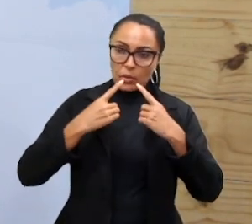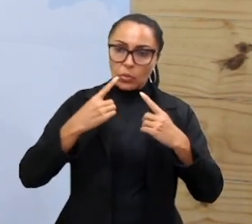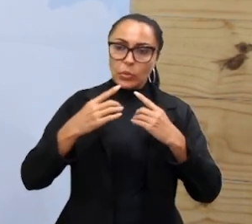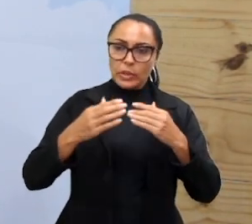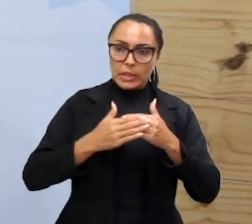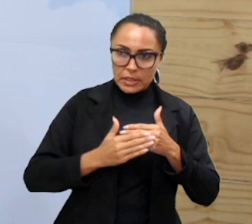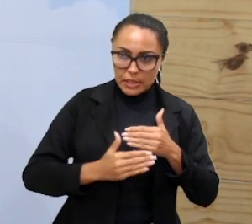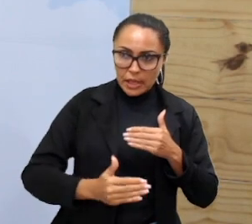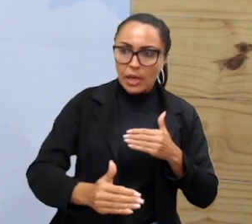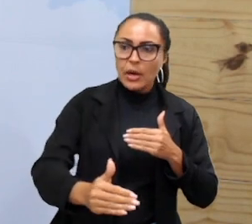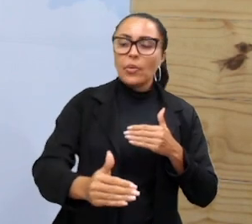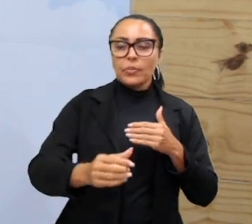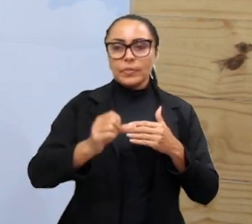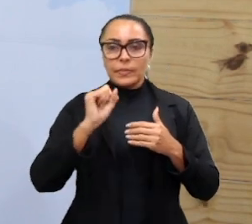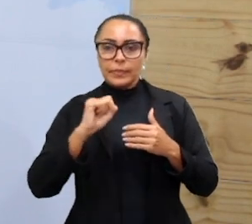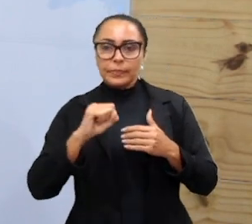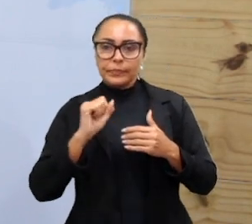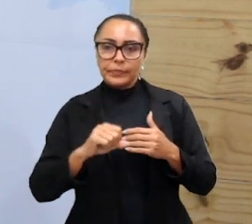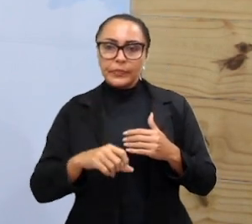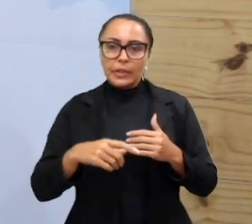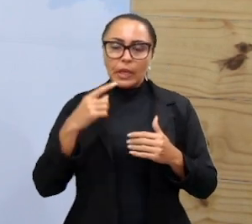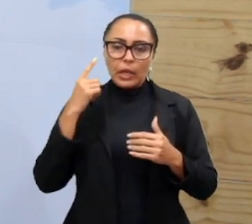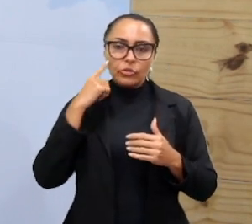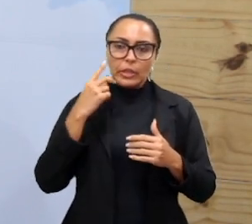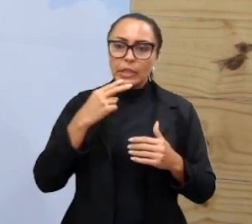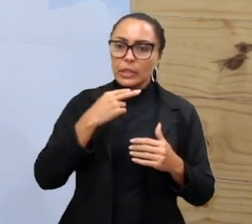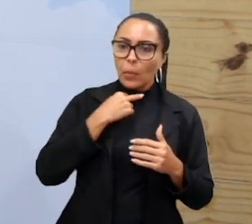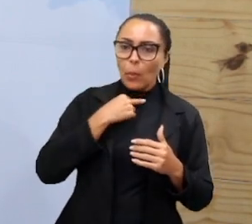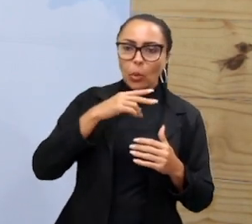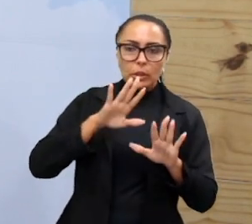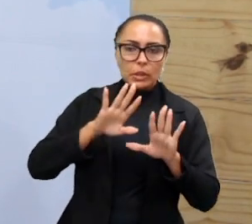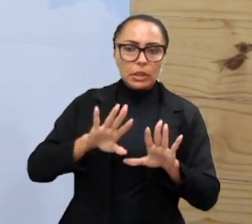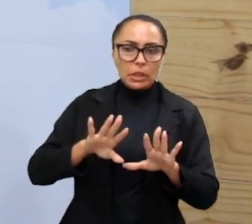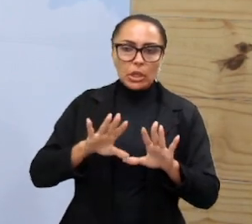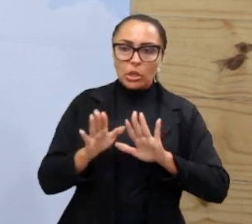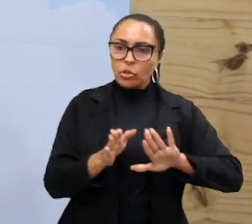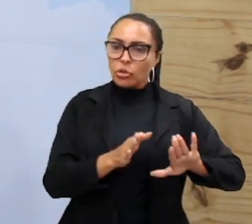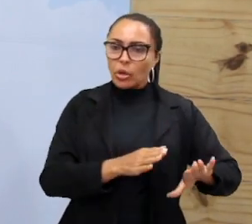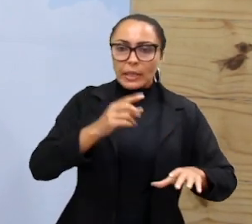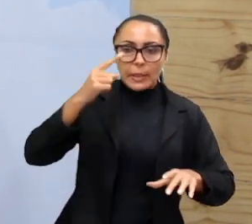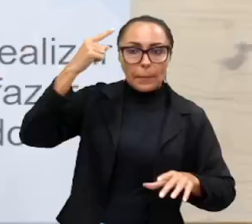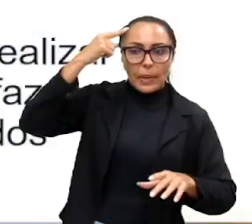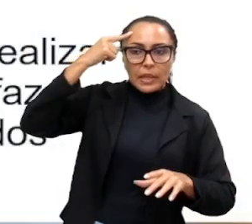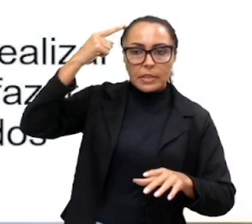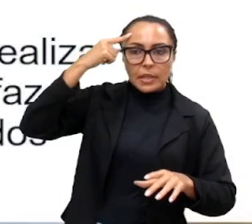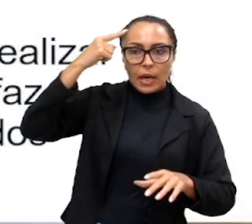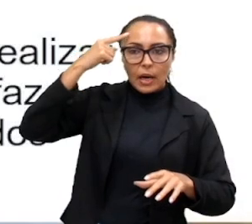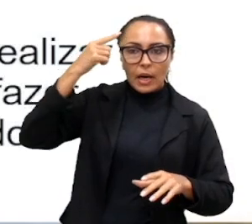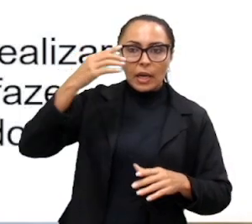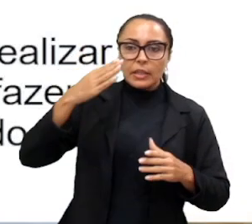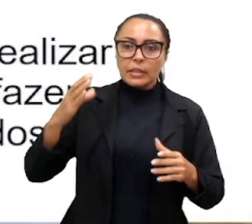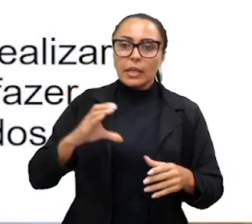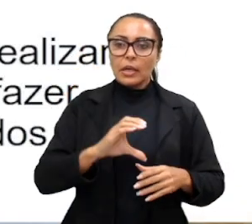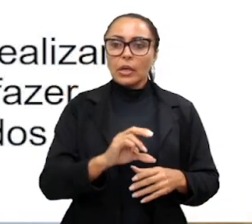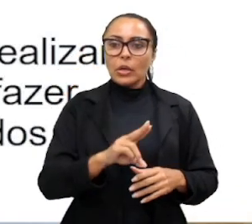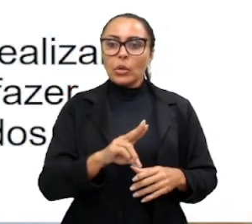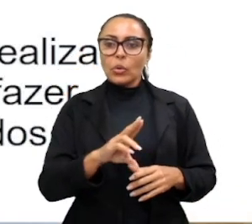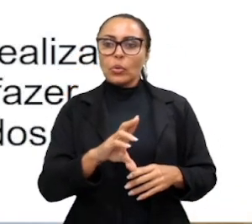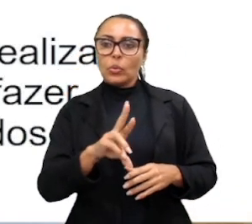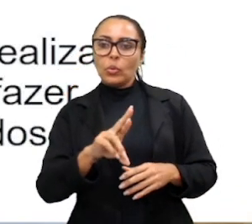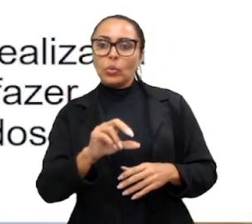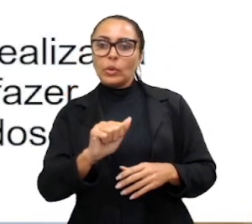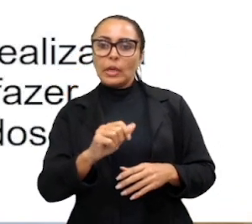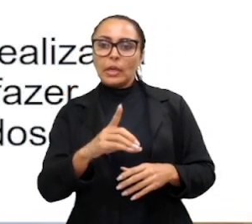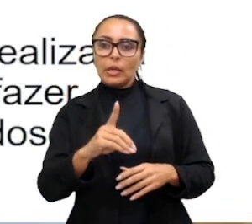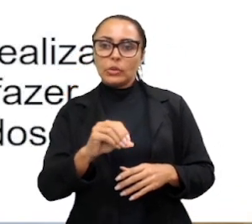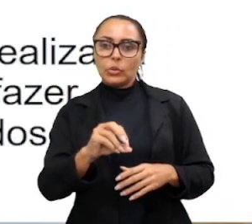desse diálogo inicial, mas a gente não pode deixar de pensar sobre a função da curadoria nesse processo, né? E a gente destacou 3